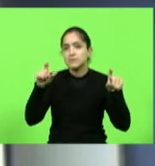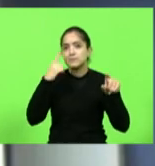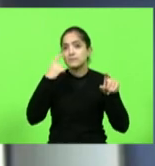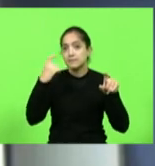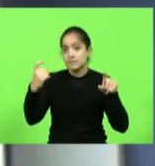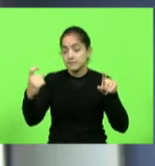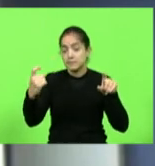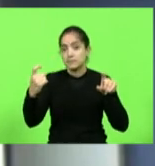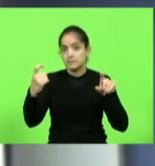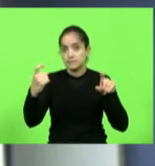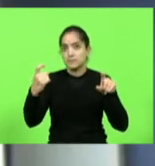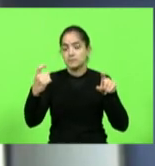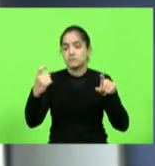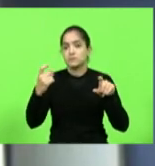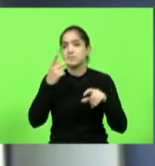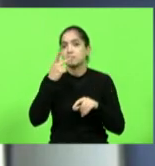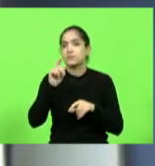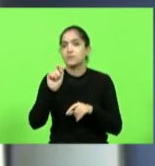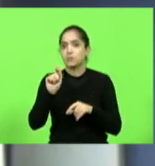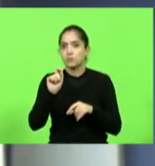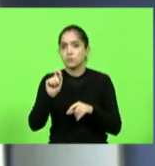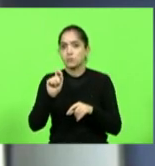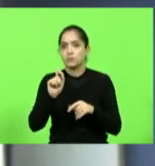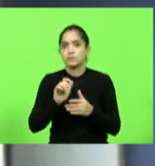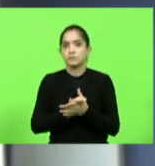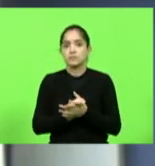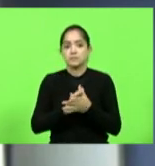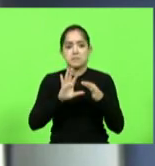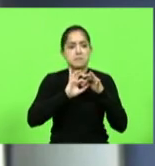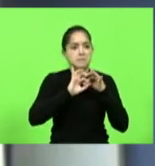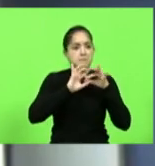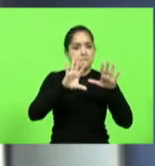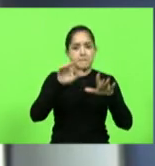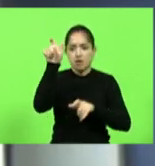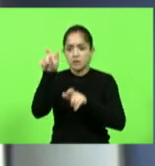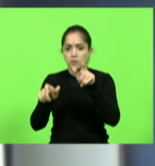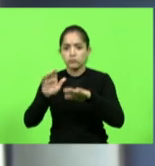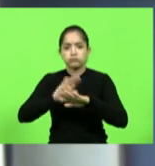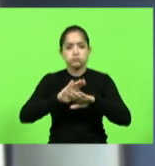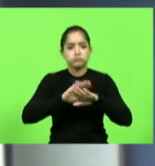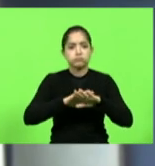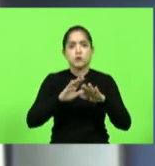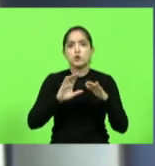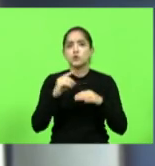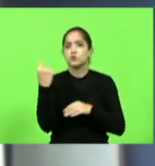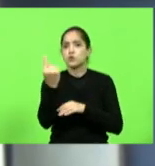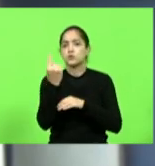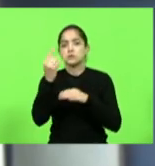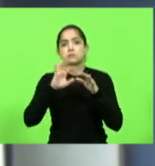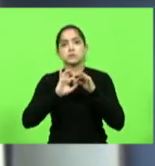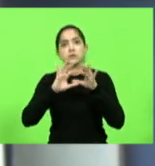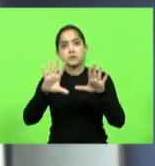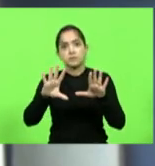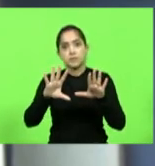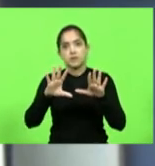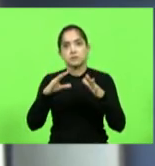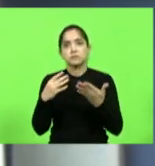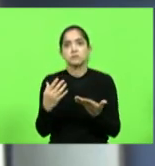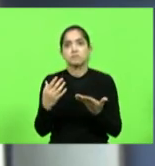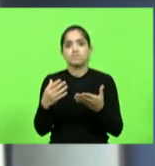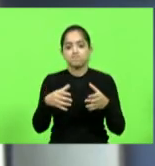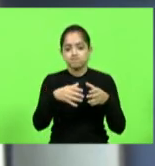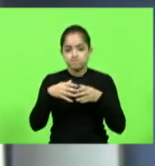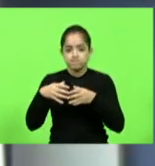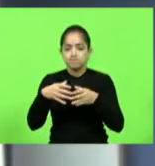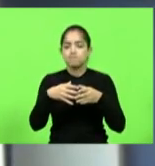livro. Ele diz o seguinte: ninguém liberta ninguém, ninguém se liberta sozinho, as pessoas se libertam em comunhão. Por isso,